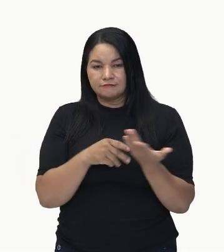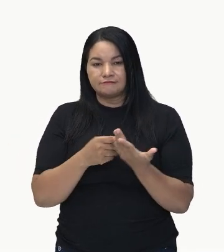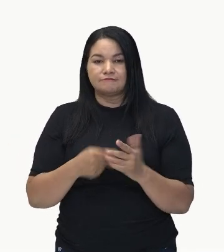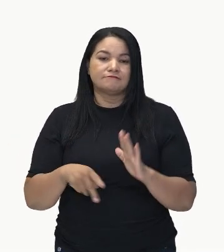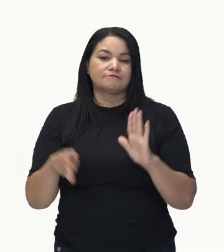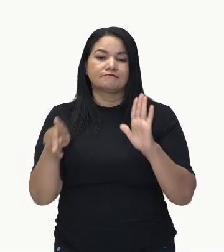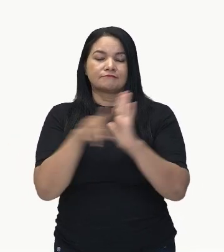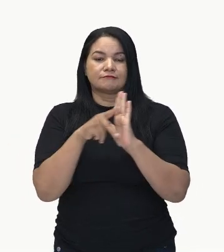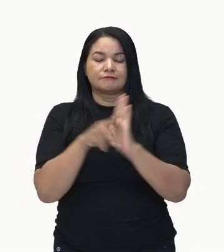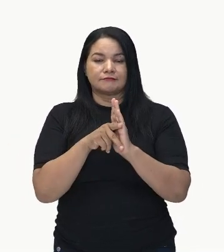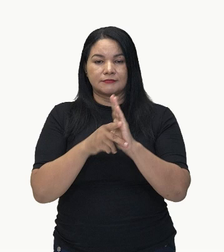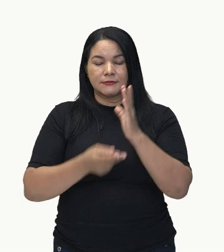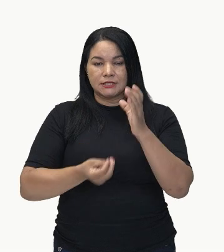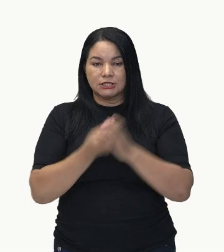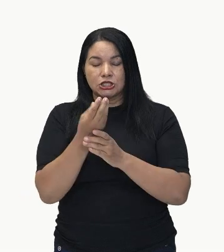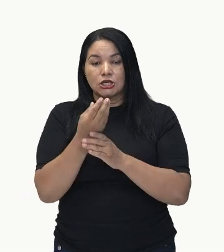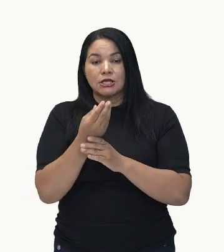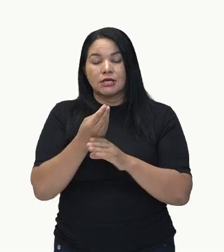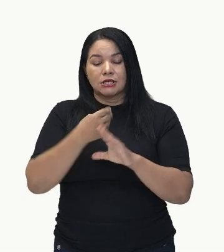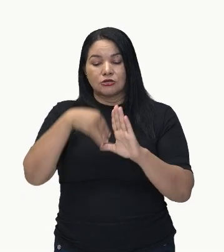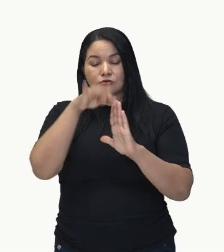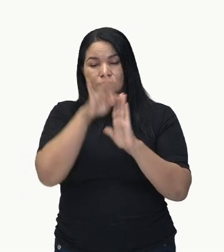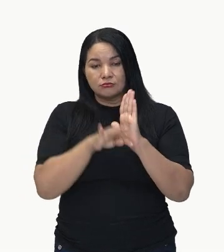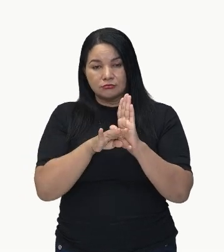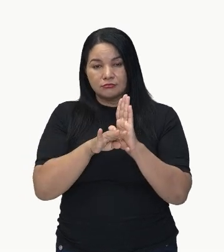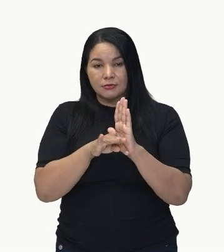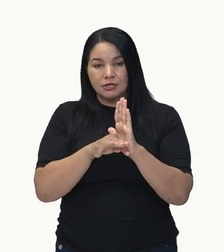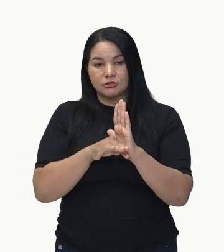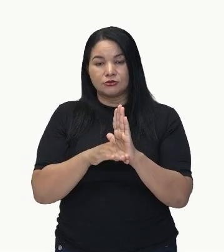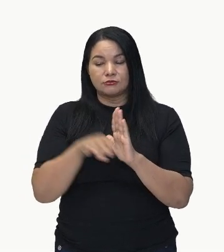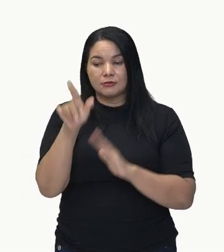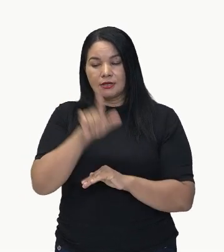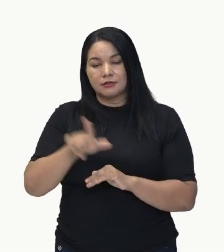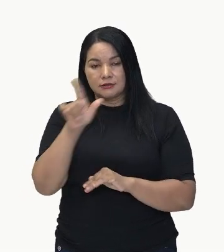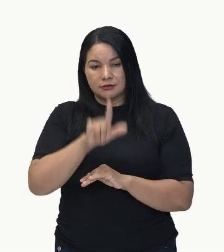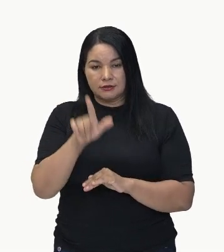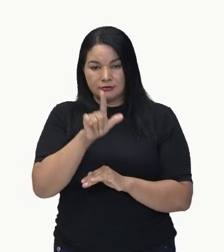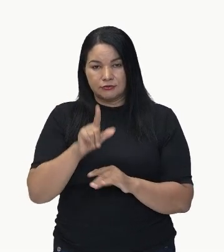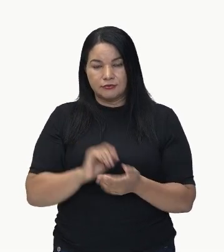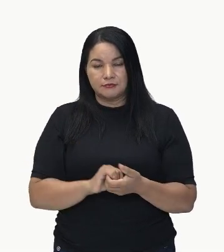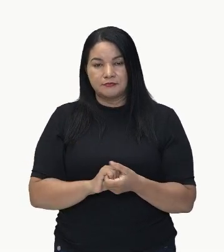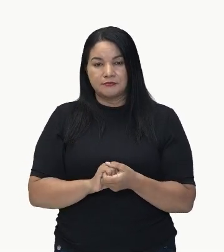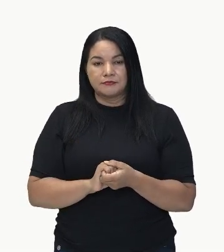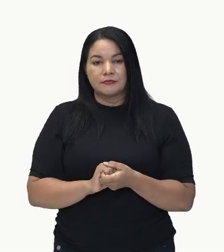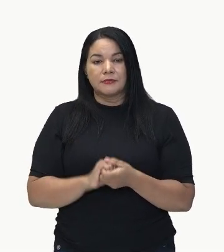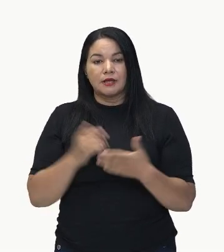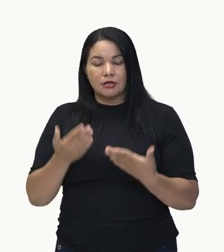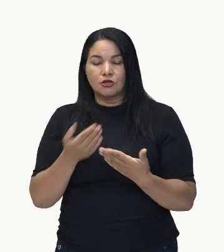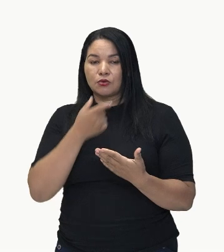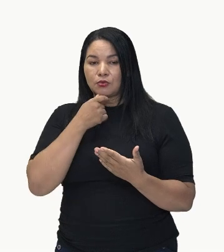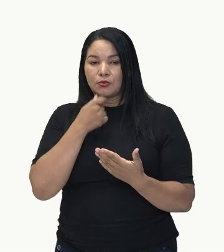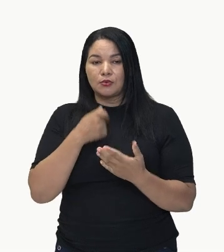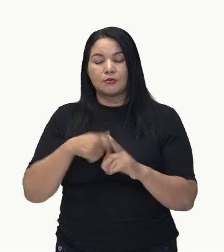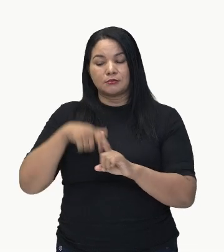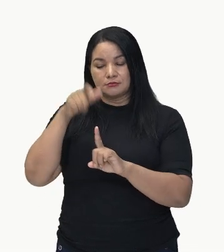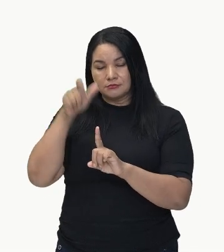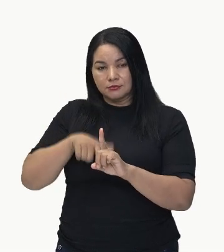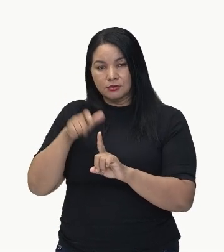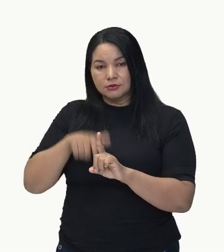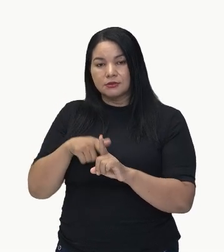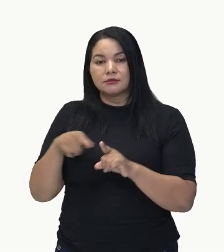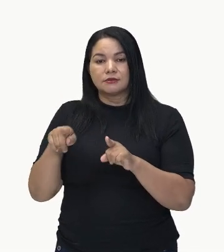Ricardo Reis vai trazer para dentro dos seus textos, portanto, ele vai ser considerado neoclássico, né? Então, nota